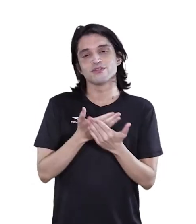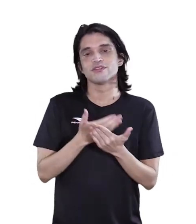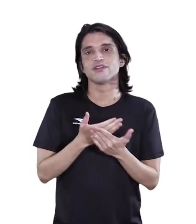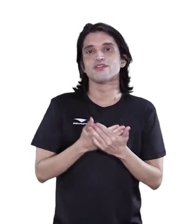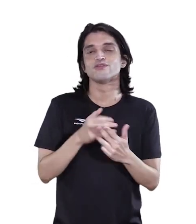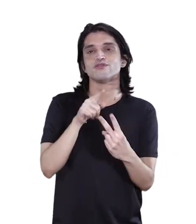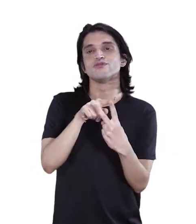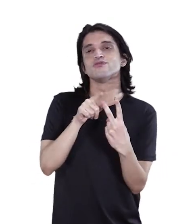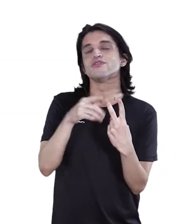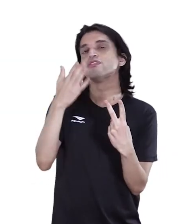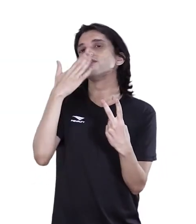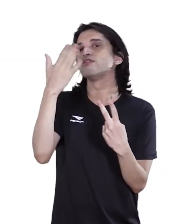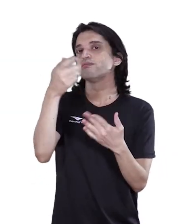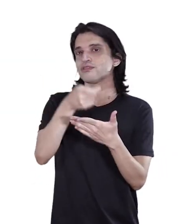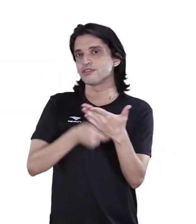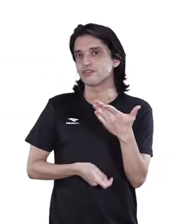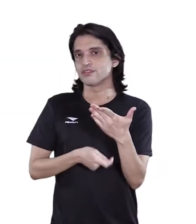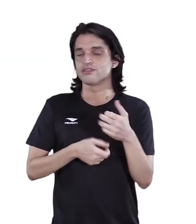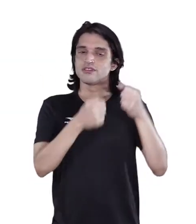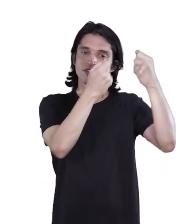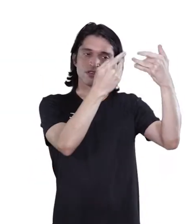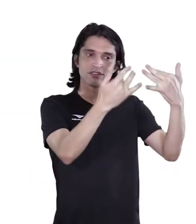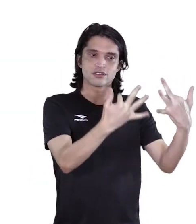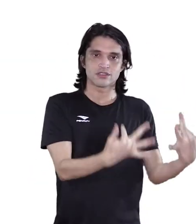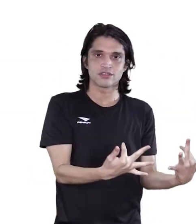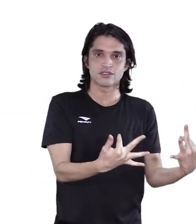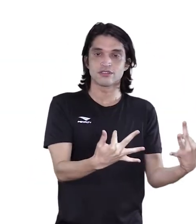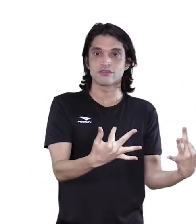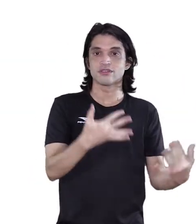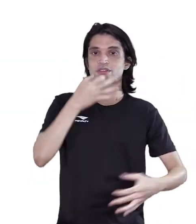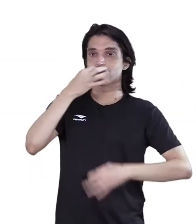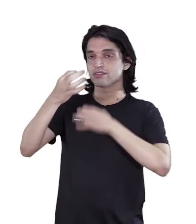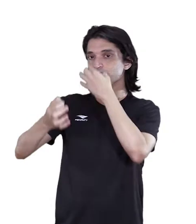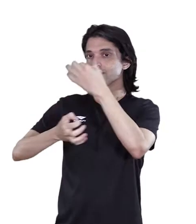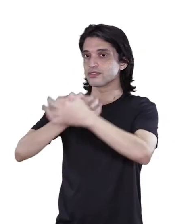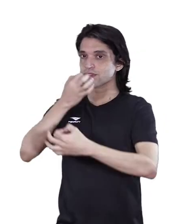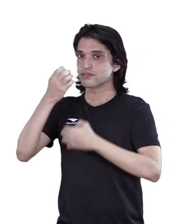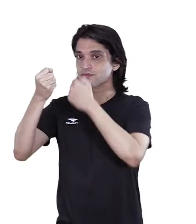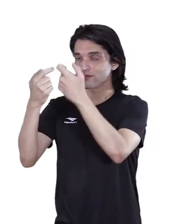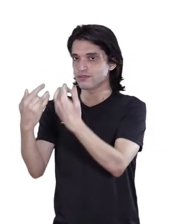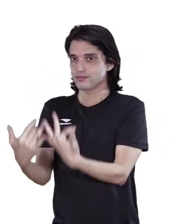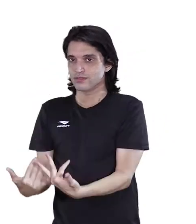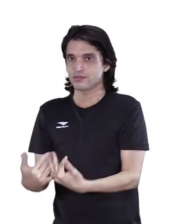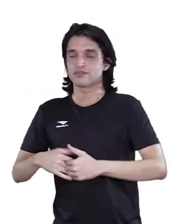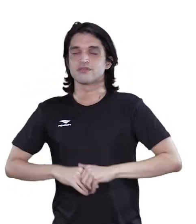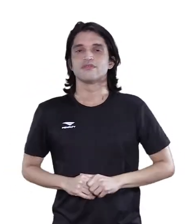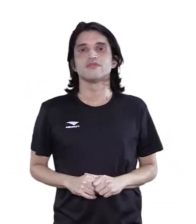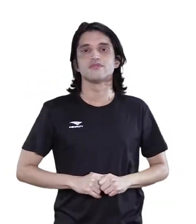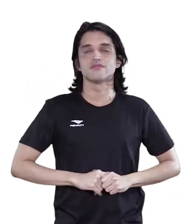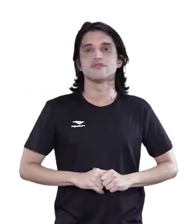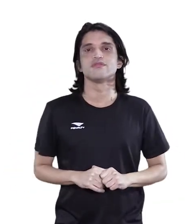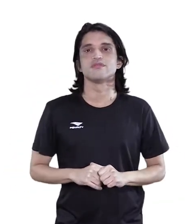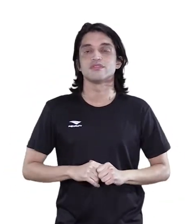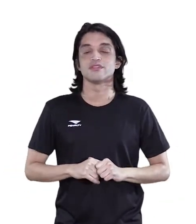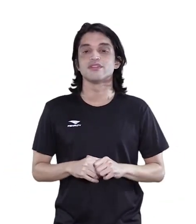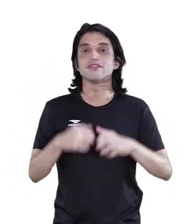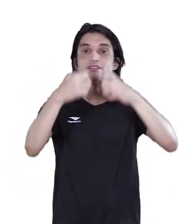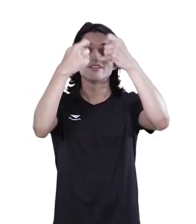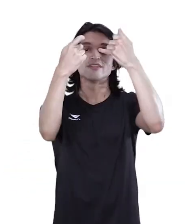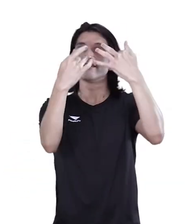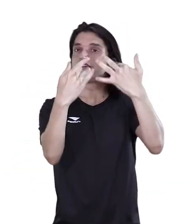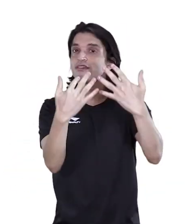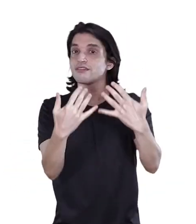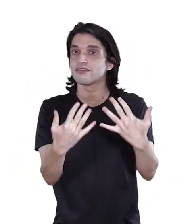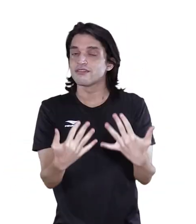tipos textuais, o tipo descritivo e o tipo dissertativo argumentativo. Bom, descrever é